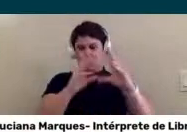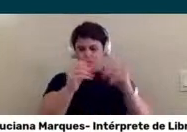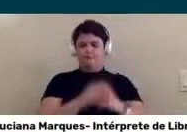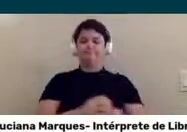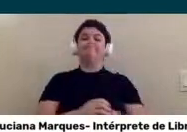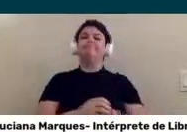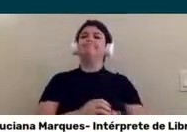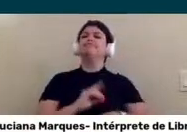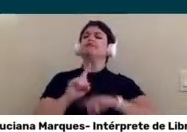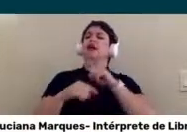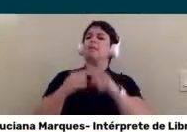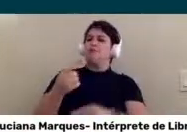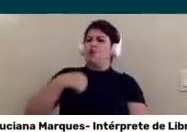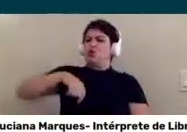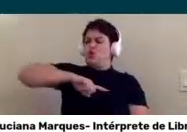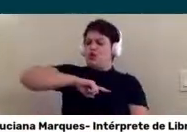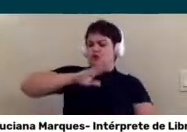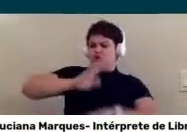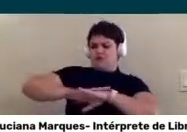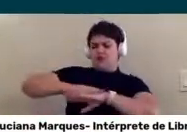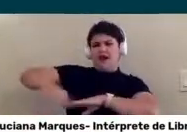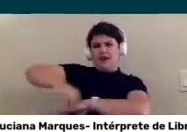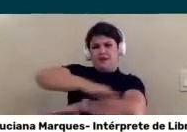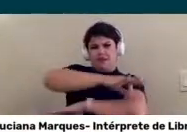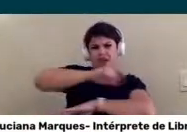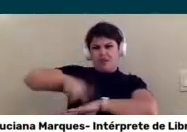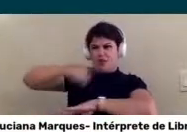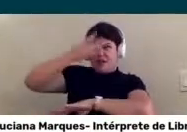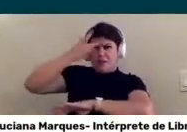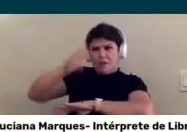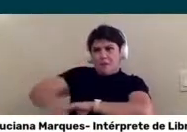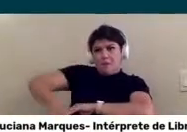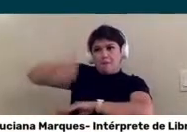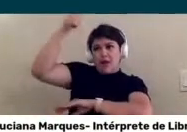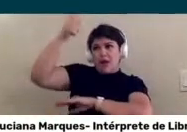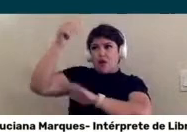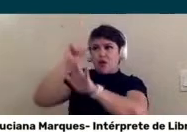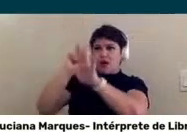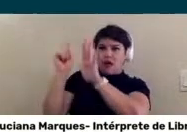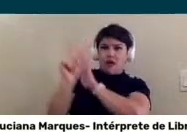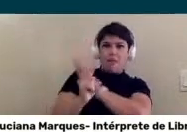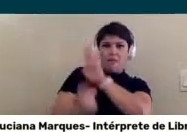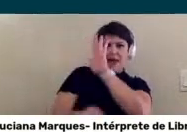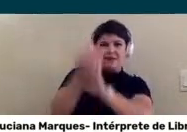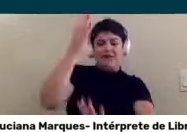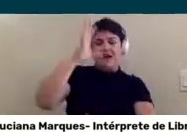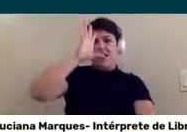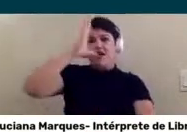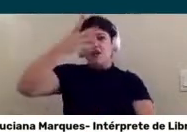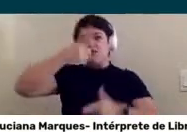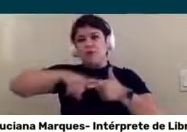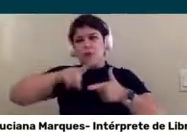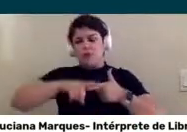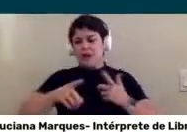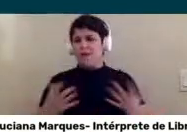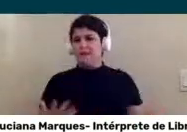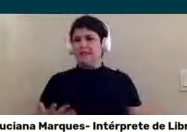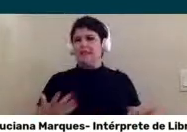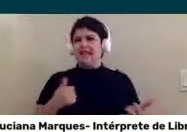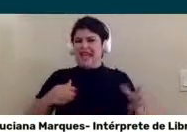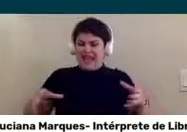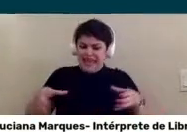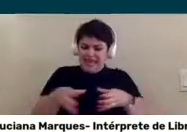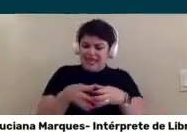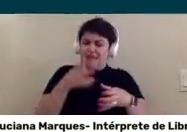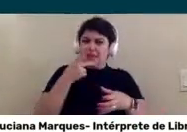será que realmente os arquitetos são as pessoas melhor posicionadas para criar essas soluções? As equipes que estão vivendo aquele